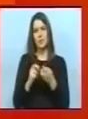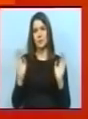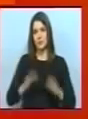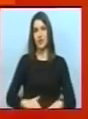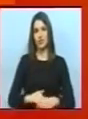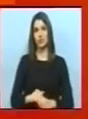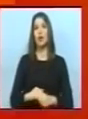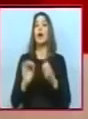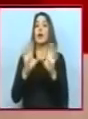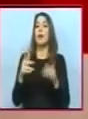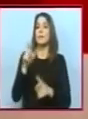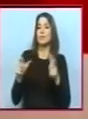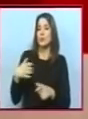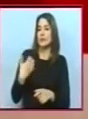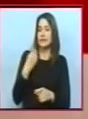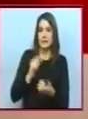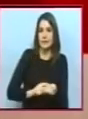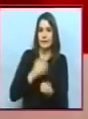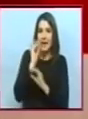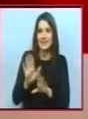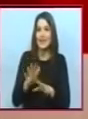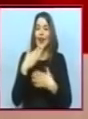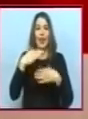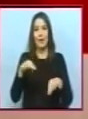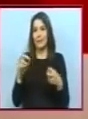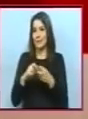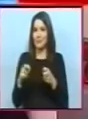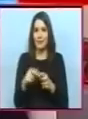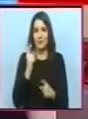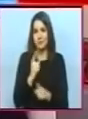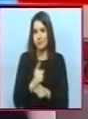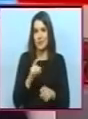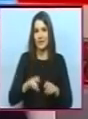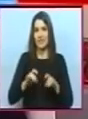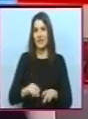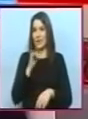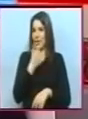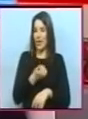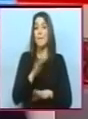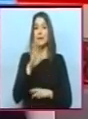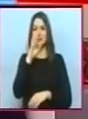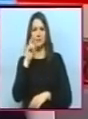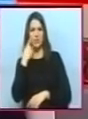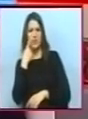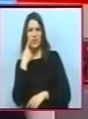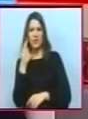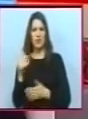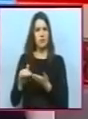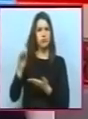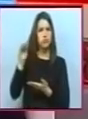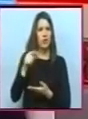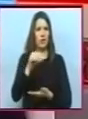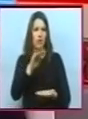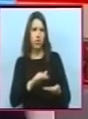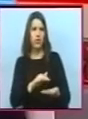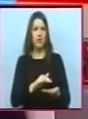pessoas conflituosas isso vai acontecer sempre e, portanto, não se consegue evitar. Mas, quando há alguma desconfiança em relação aos restantes